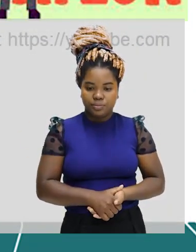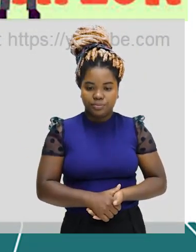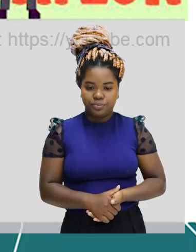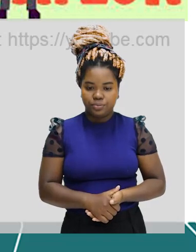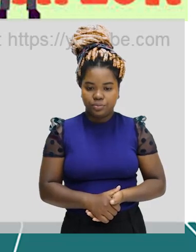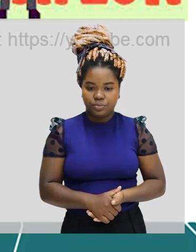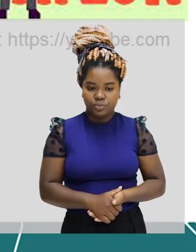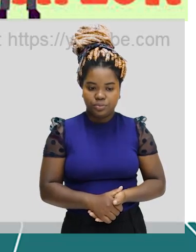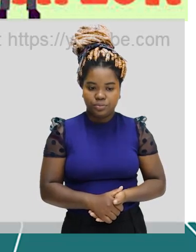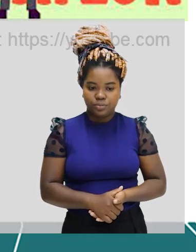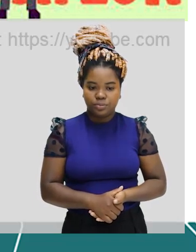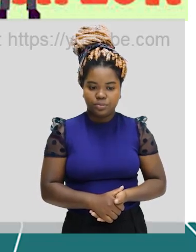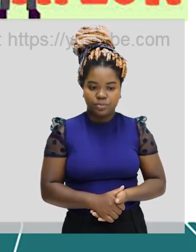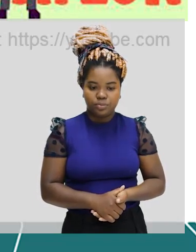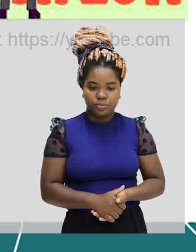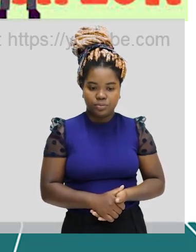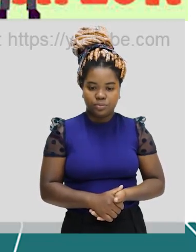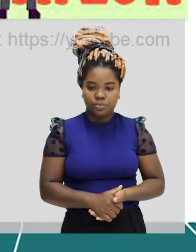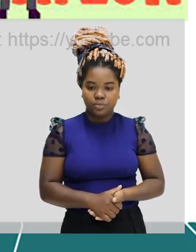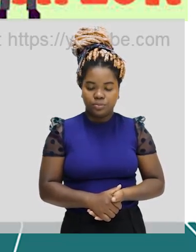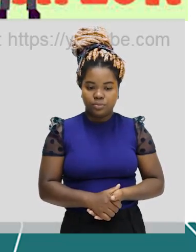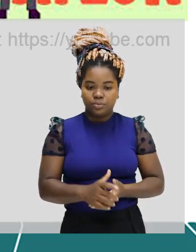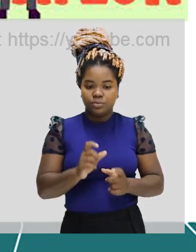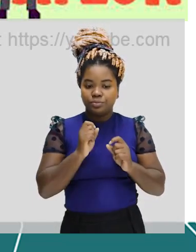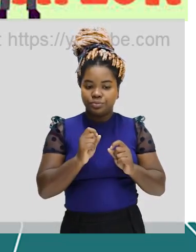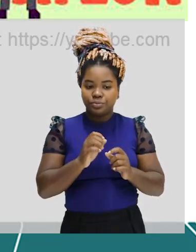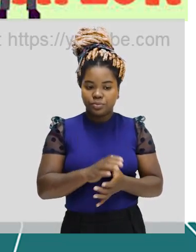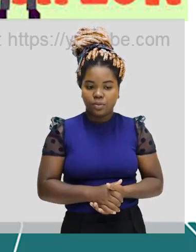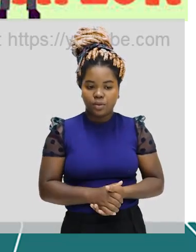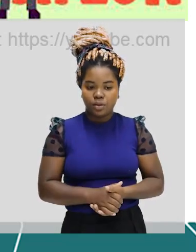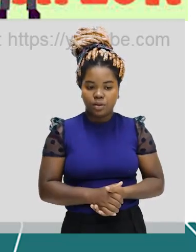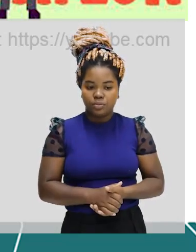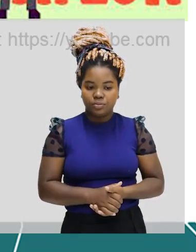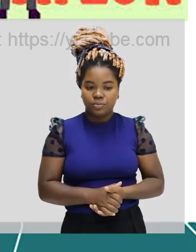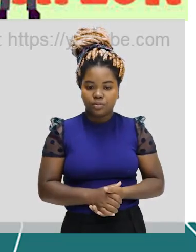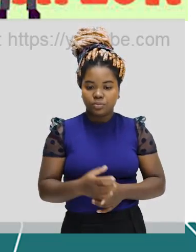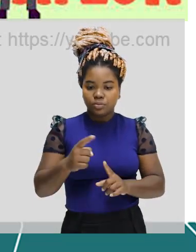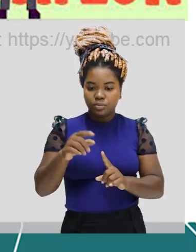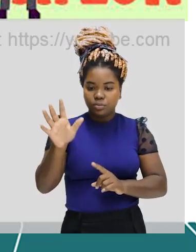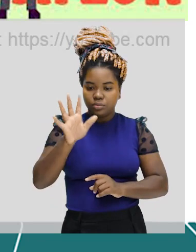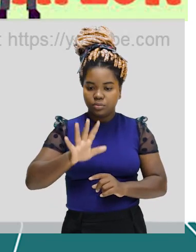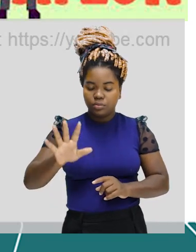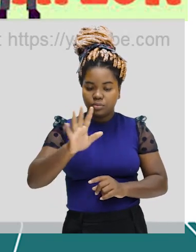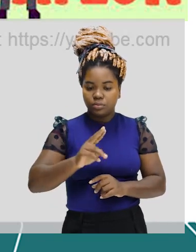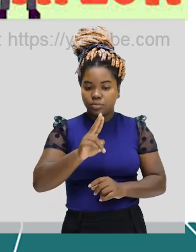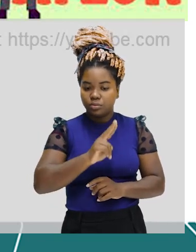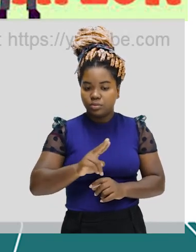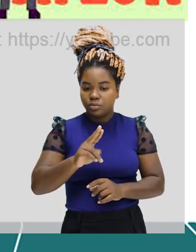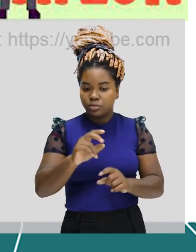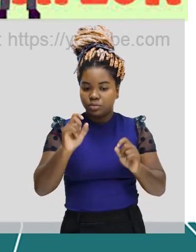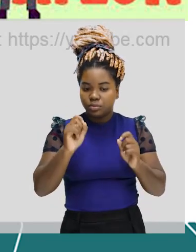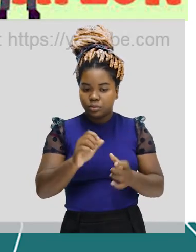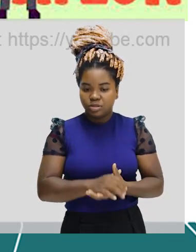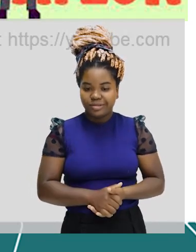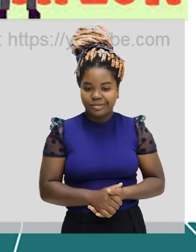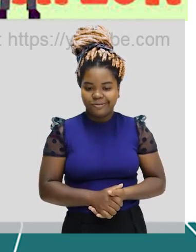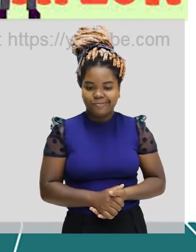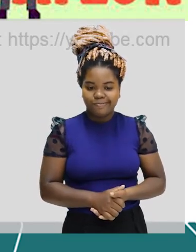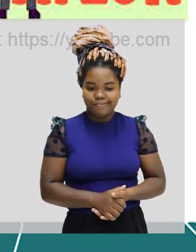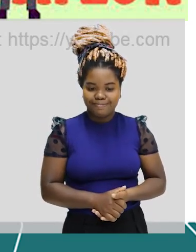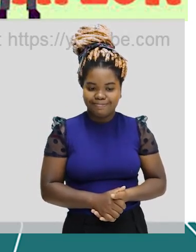ocupação? Occupation, a general term, é um termo geral que nós utilizamos for a kind